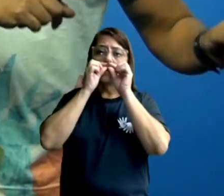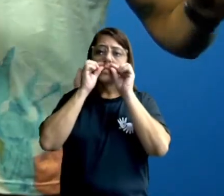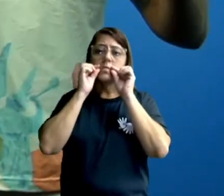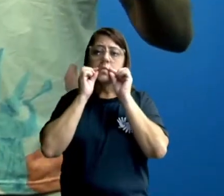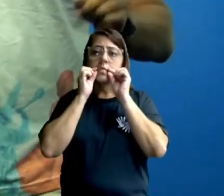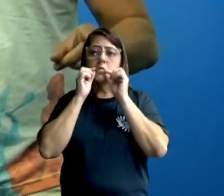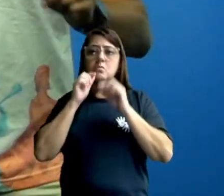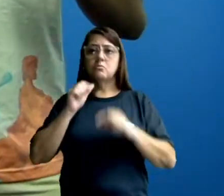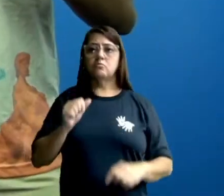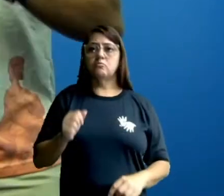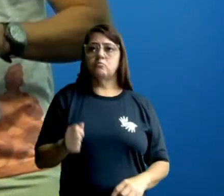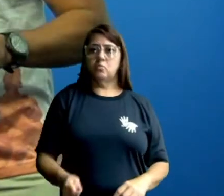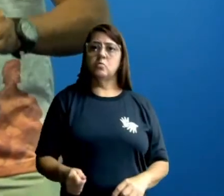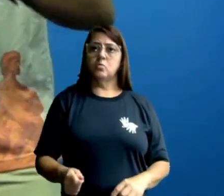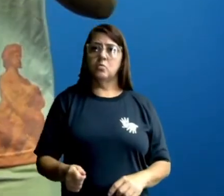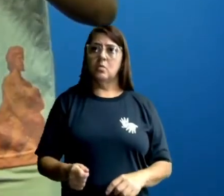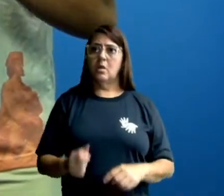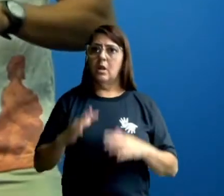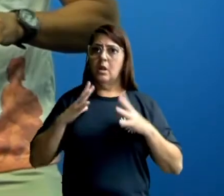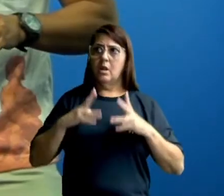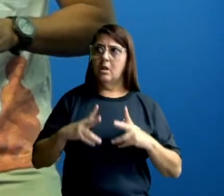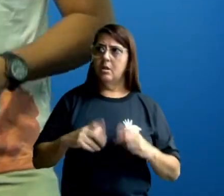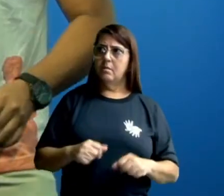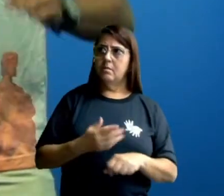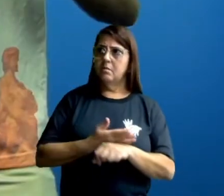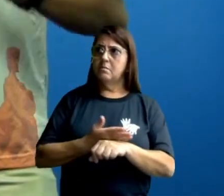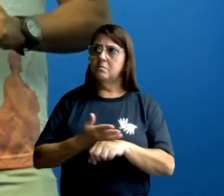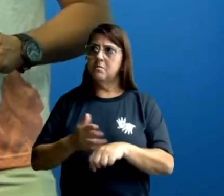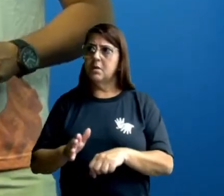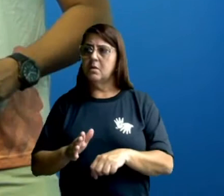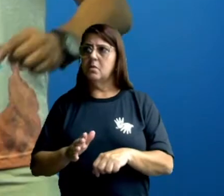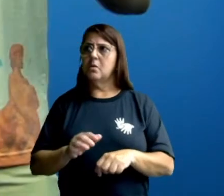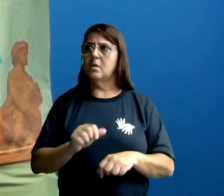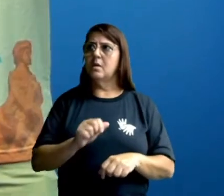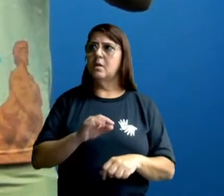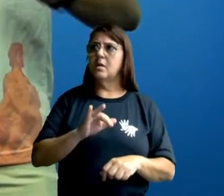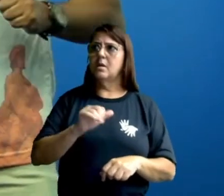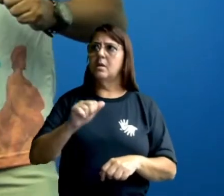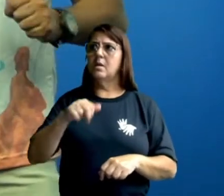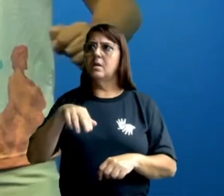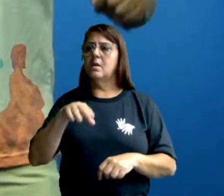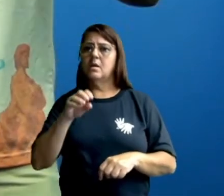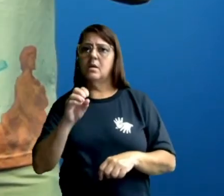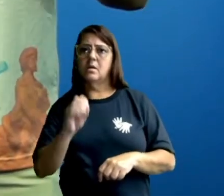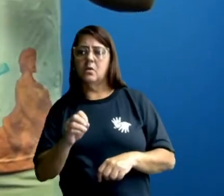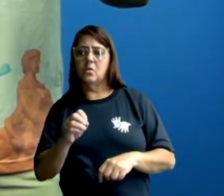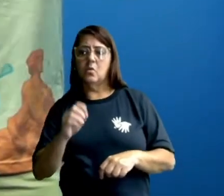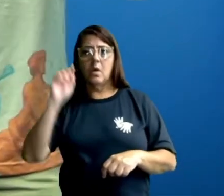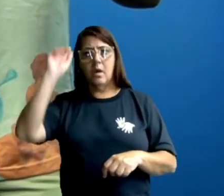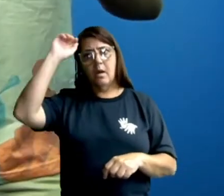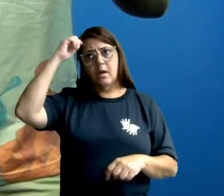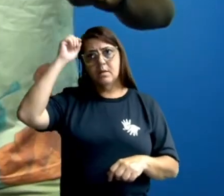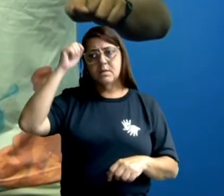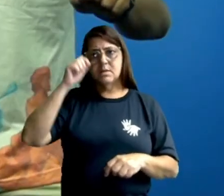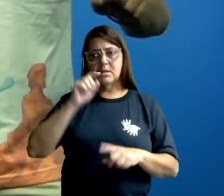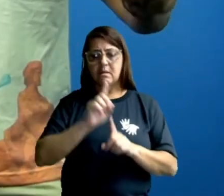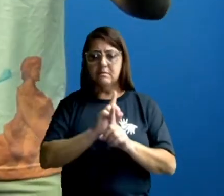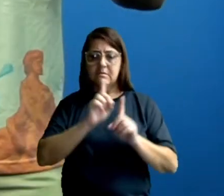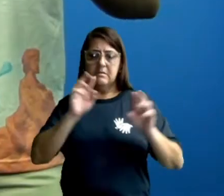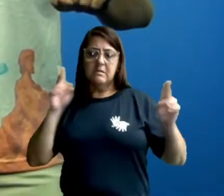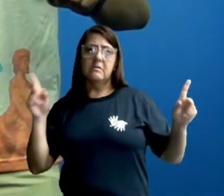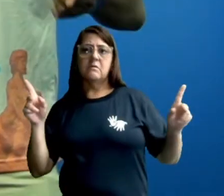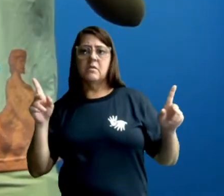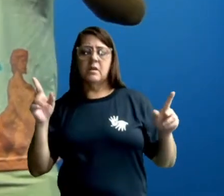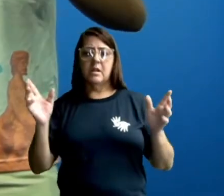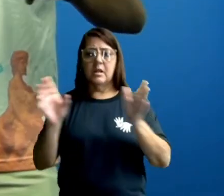não fossem brancos, puros, arianos, eram considerados raça inferior, e por conta dessa raça inferior,